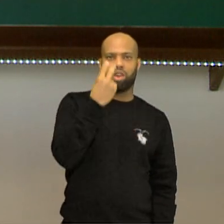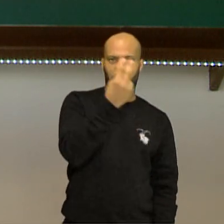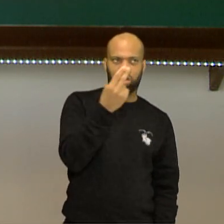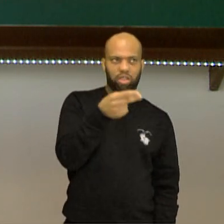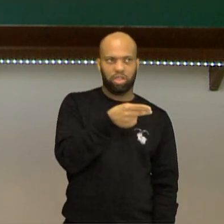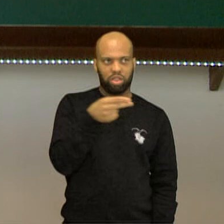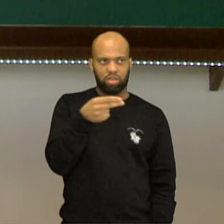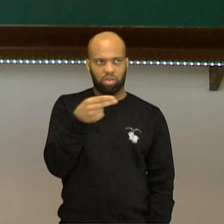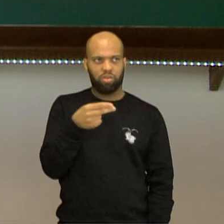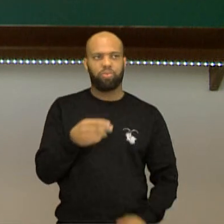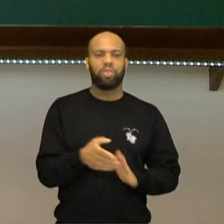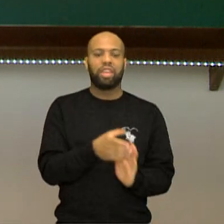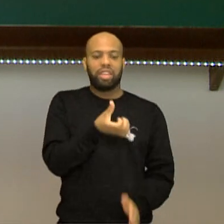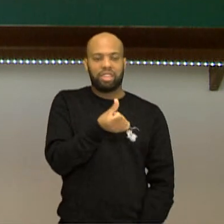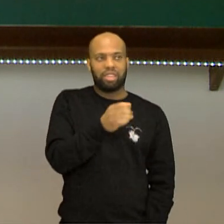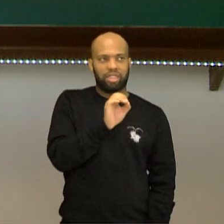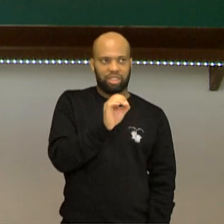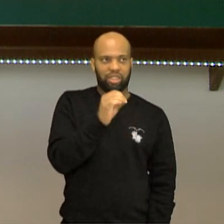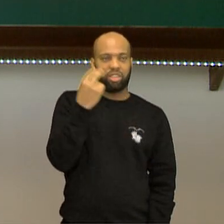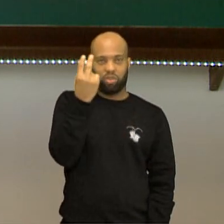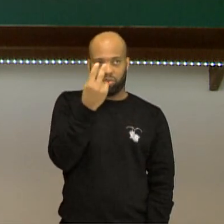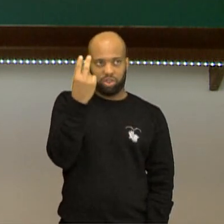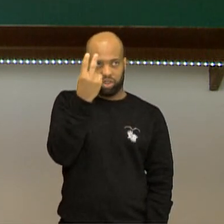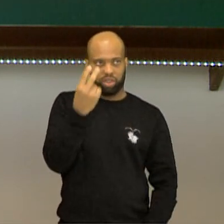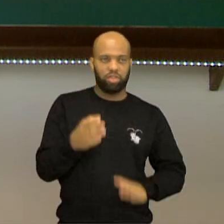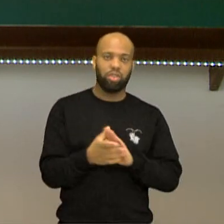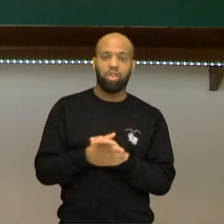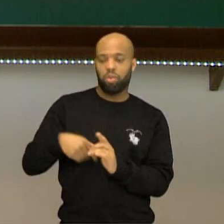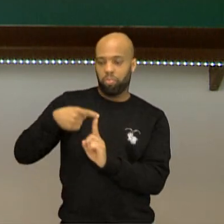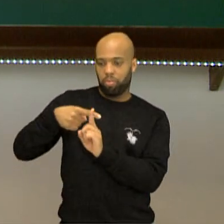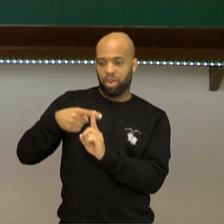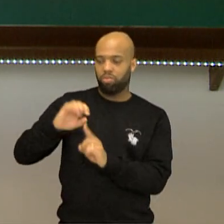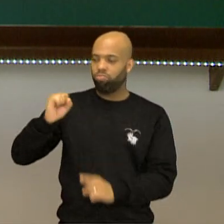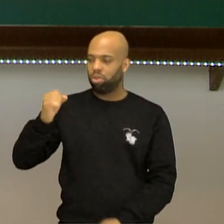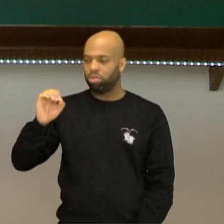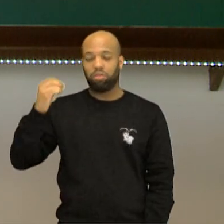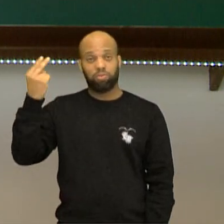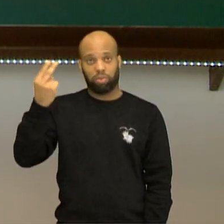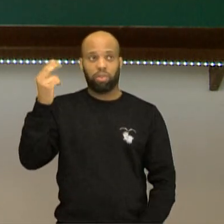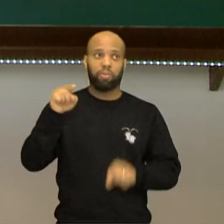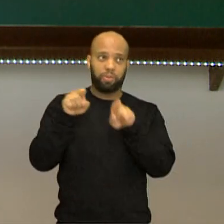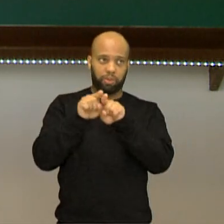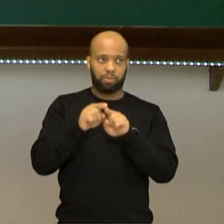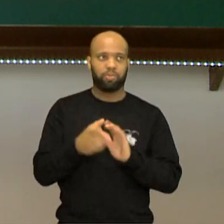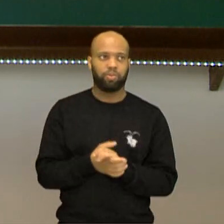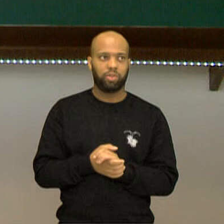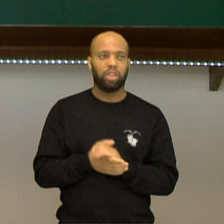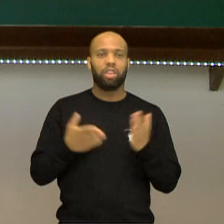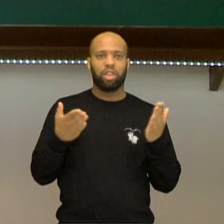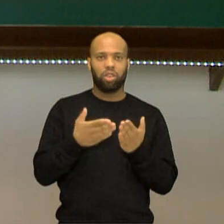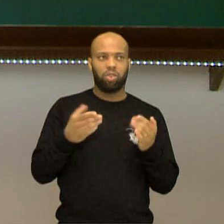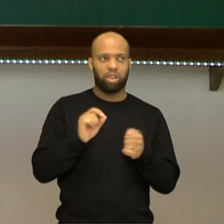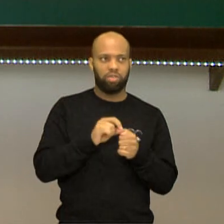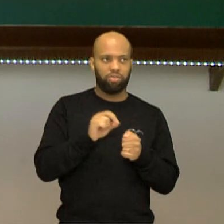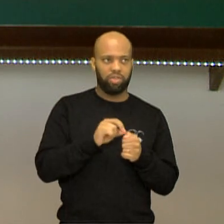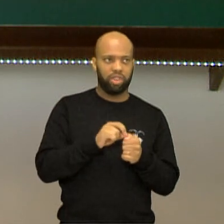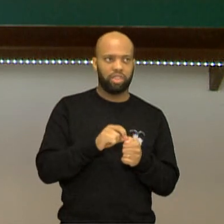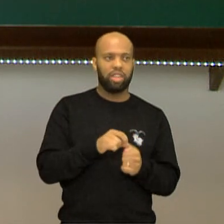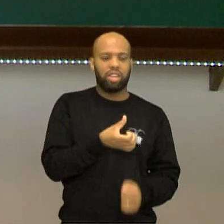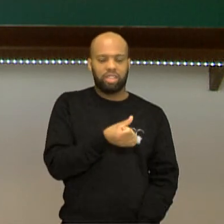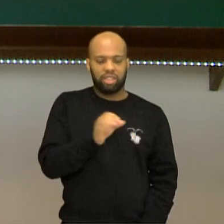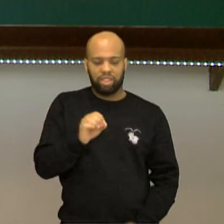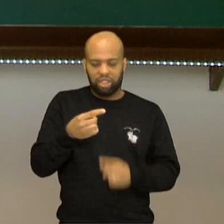é igual a 60 ao quadrado mais 80 ao quadrado. Então, você vai fazer 60